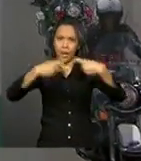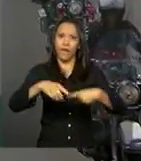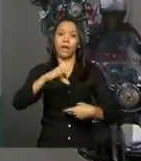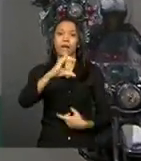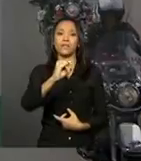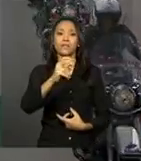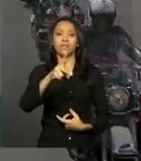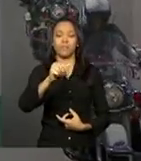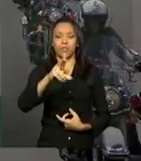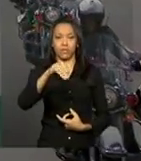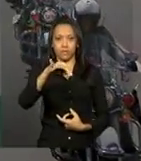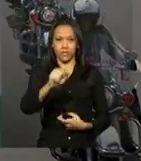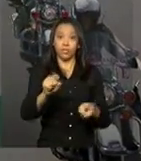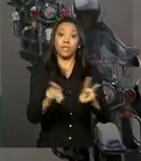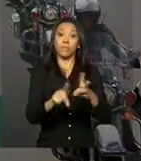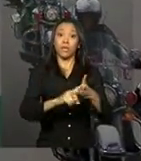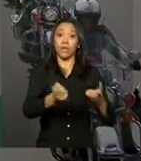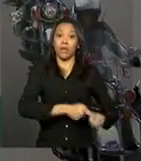da República.